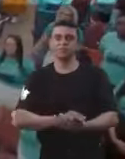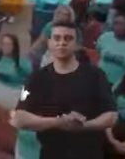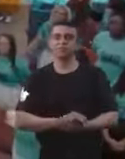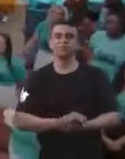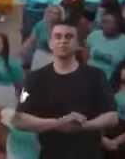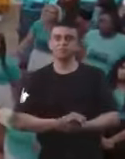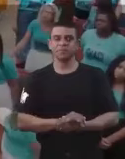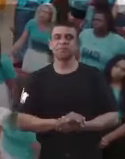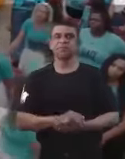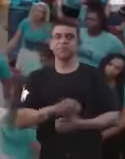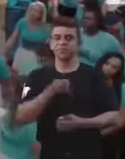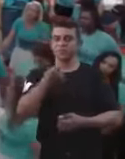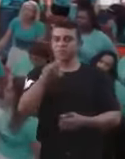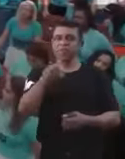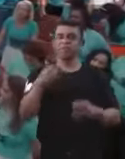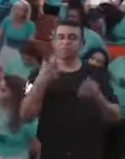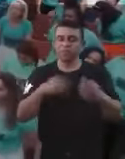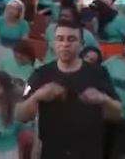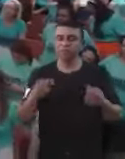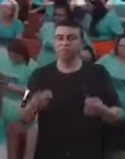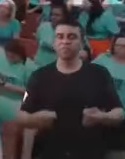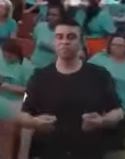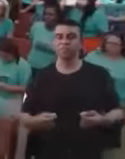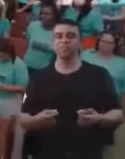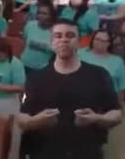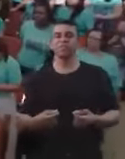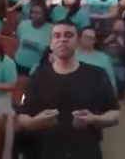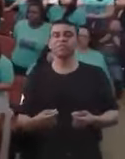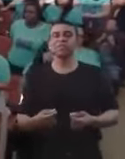Seja rico da graça.